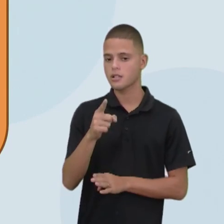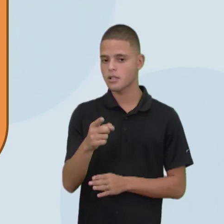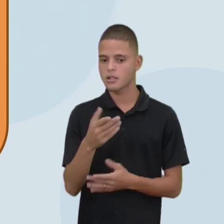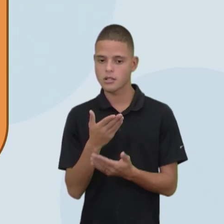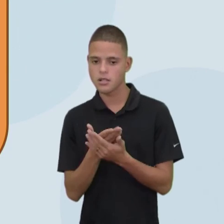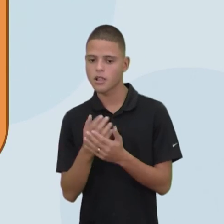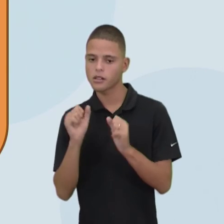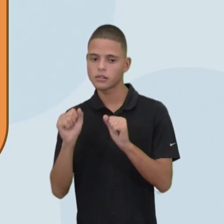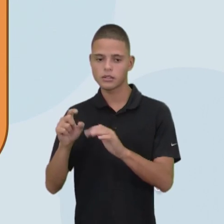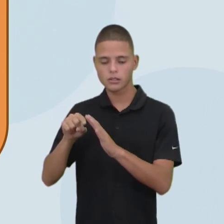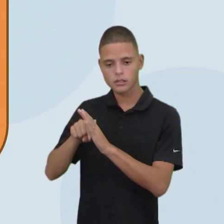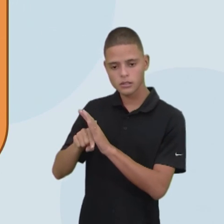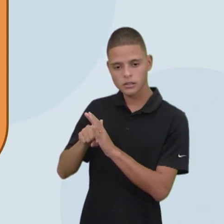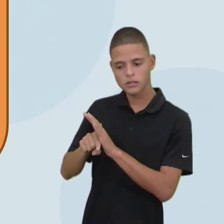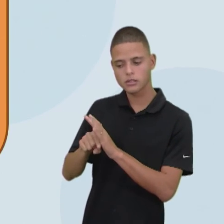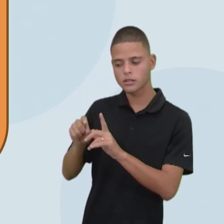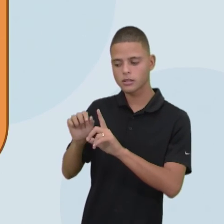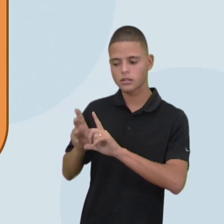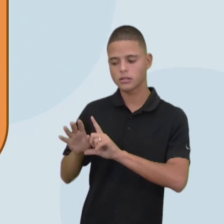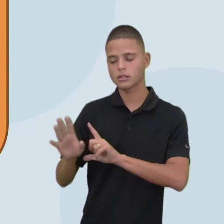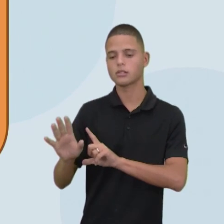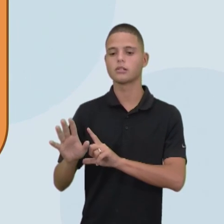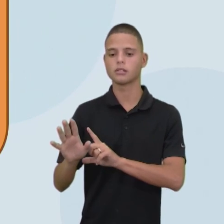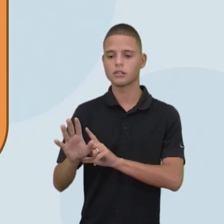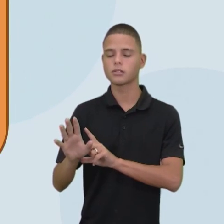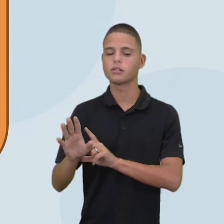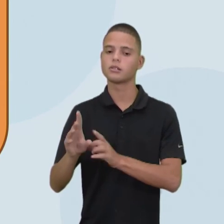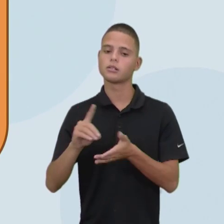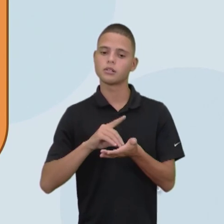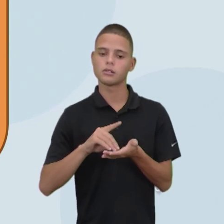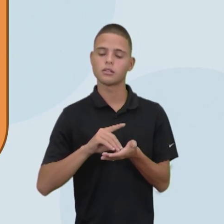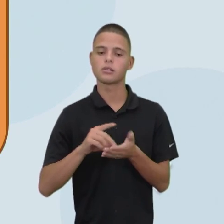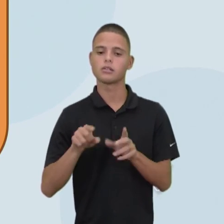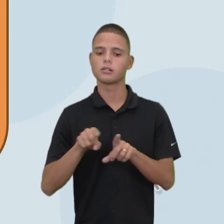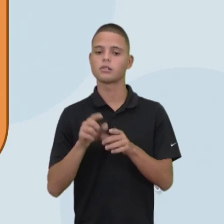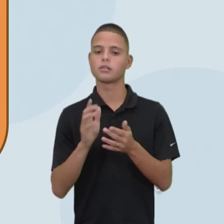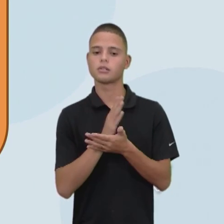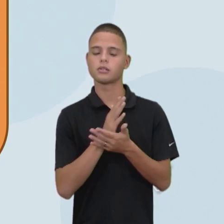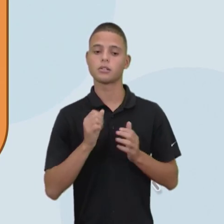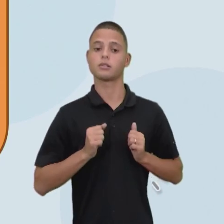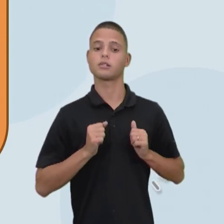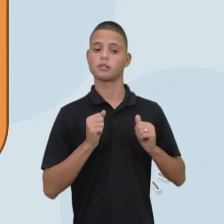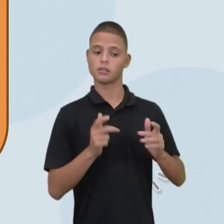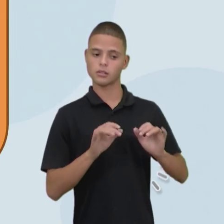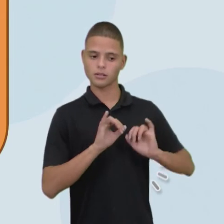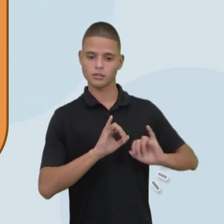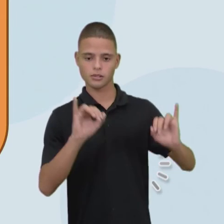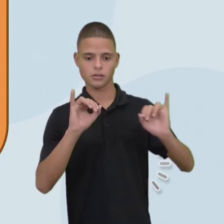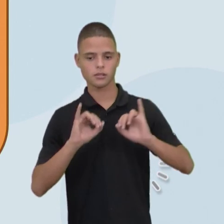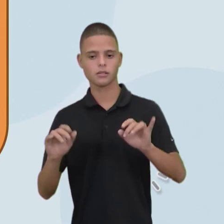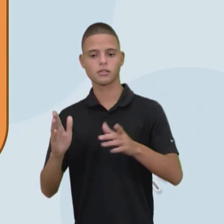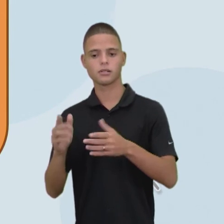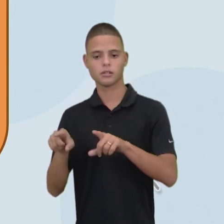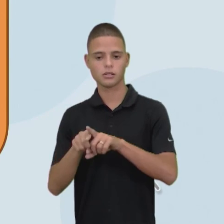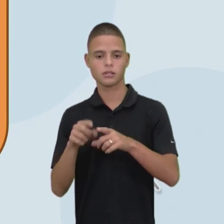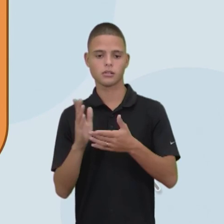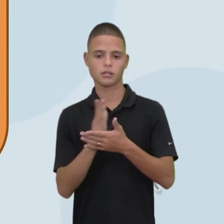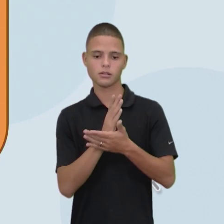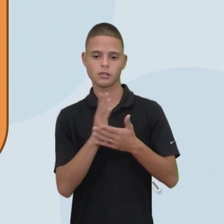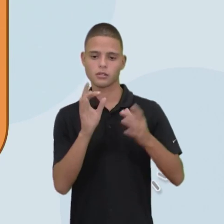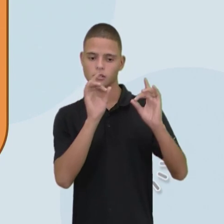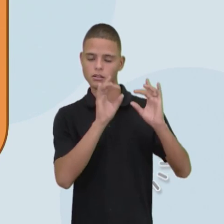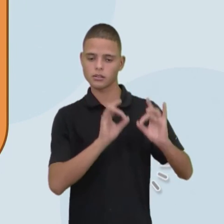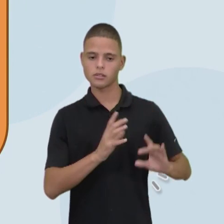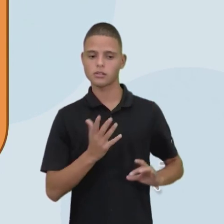estudantes, podem pesquisar sobre influenciadores digitais e ações publicitárias representativas com apelos persuasivos